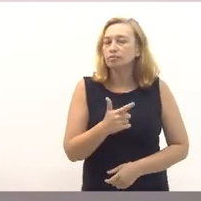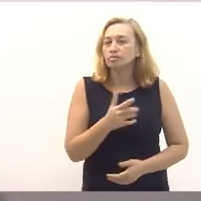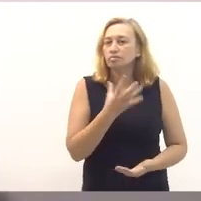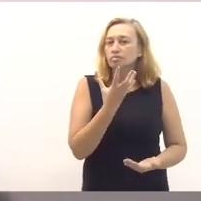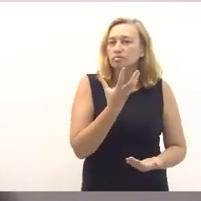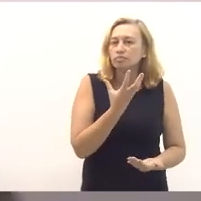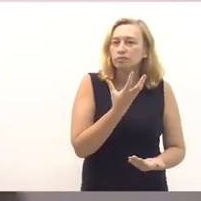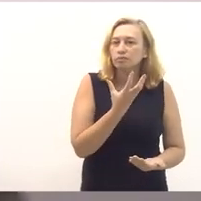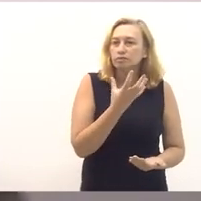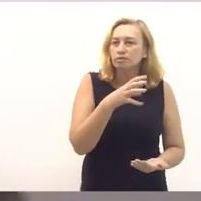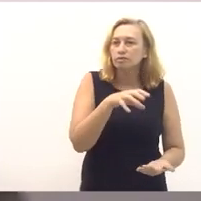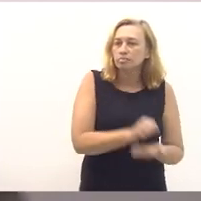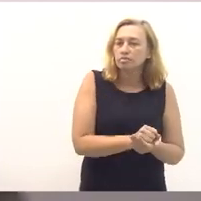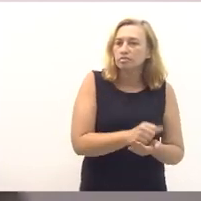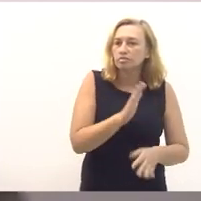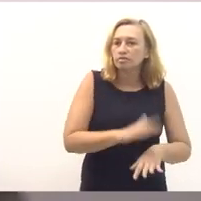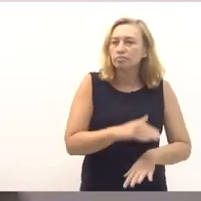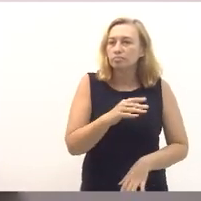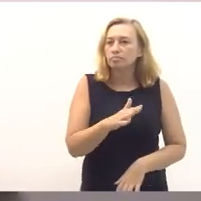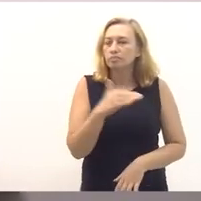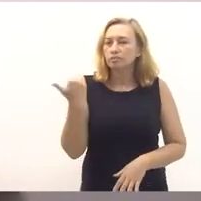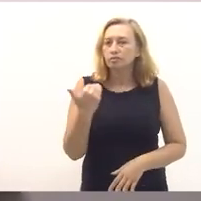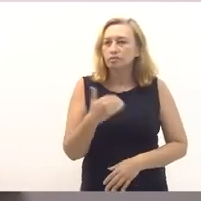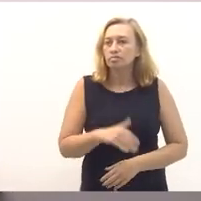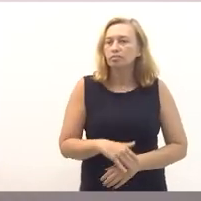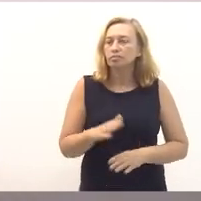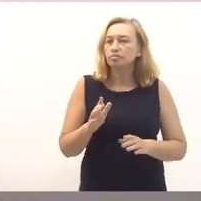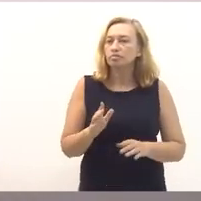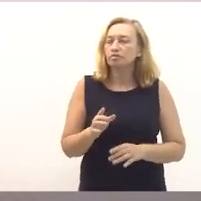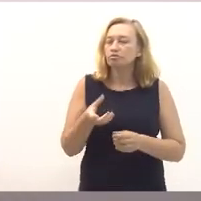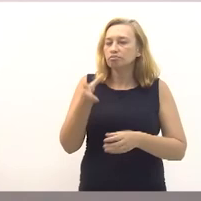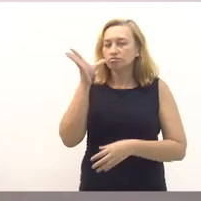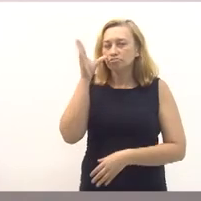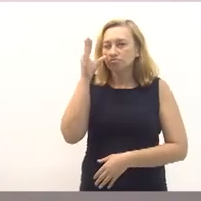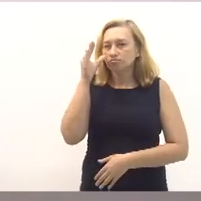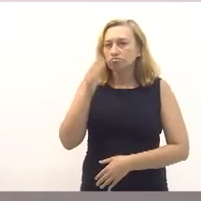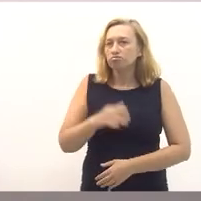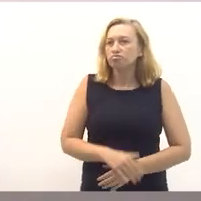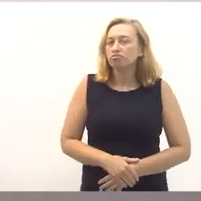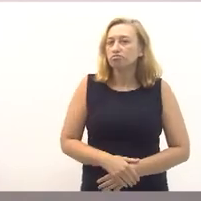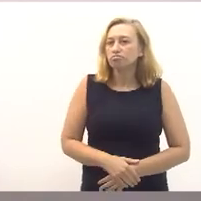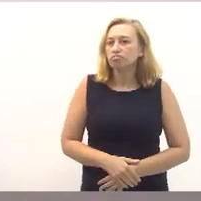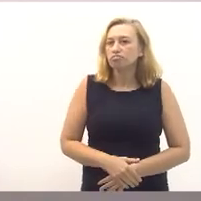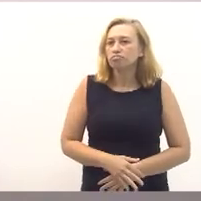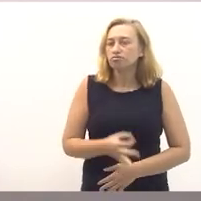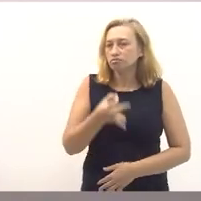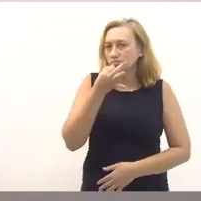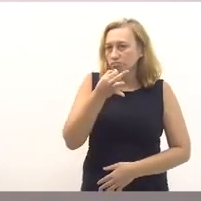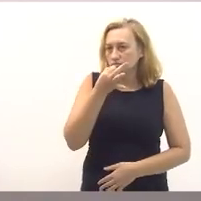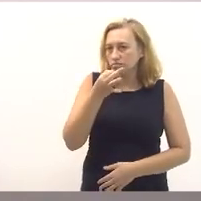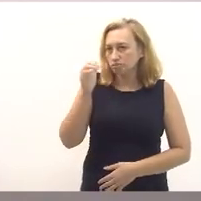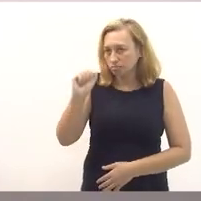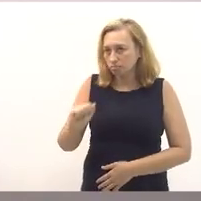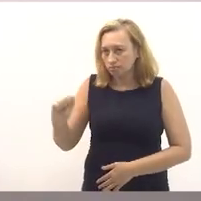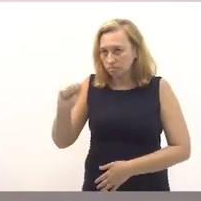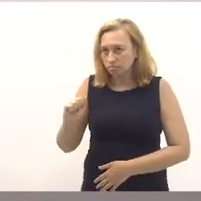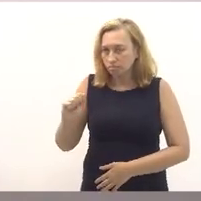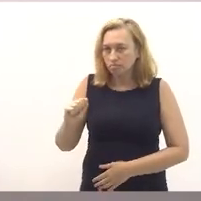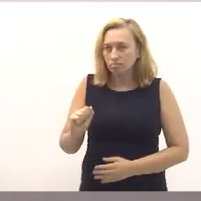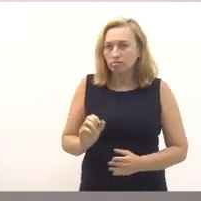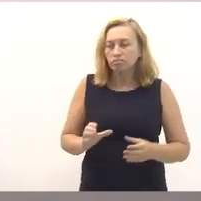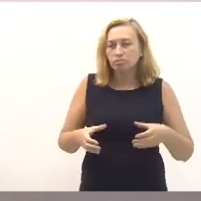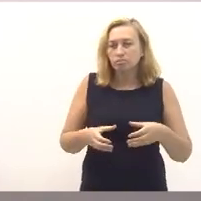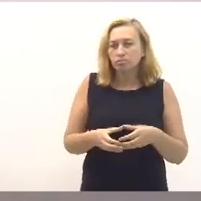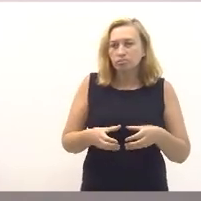registram mais morte desde que as câmeras foram instaladas E aí curioso argumentação que Associação dos cabos e soldados